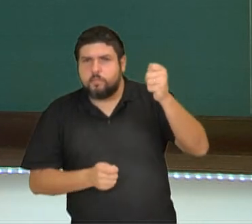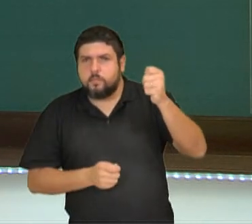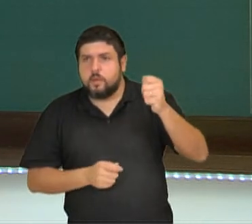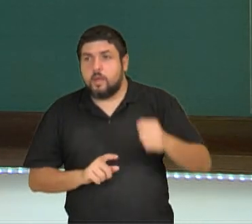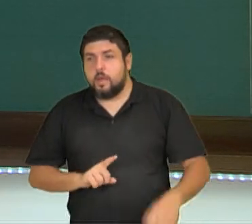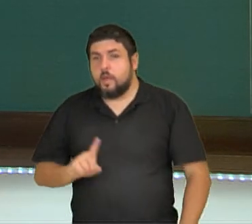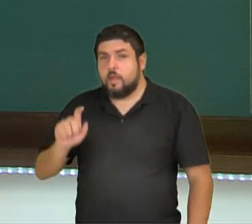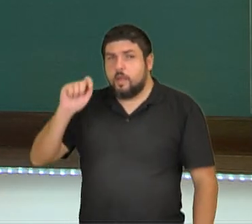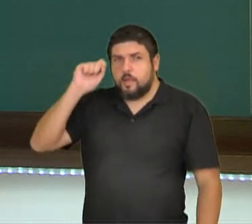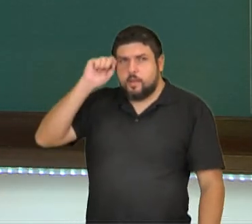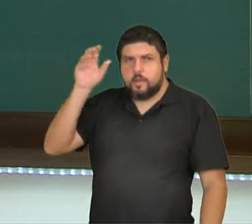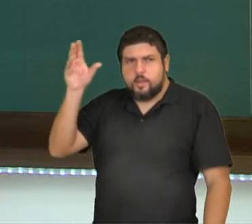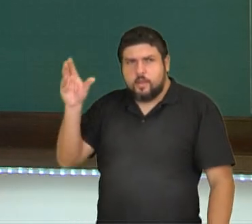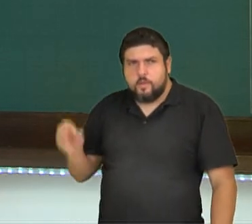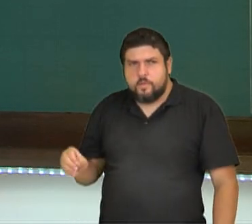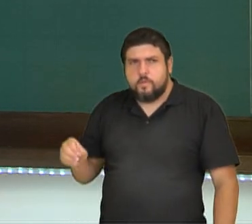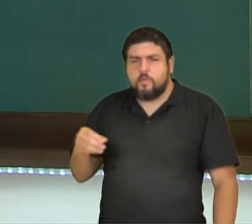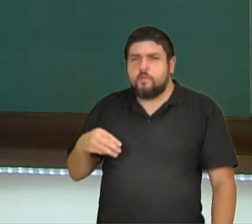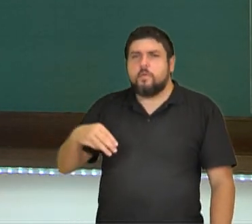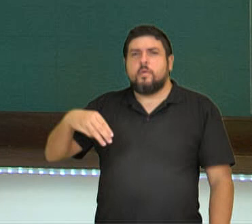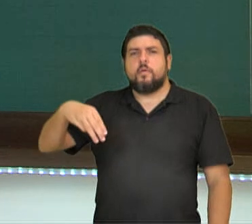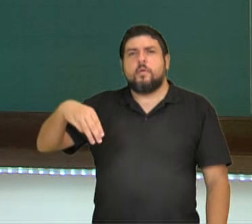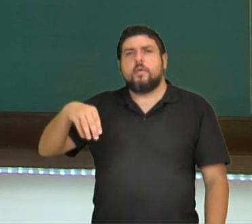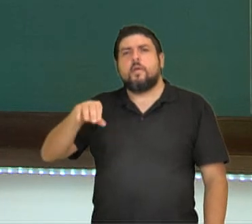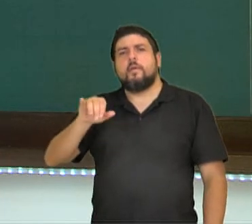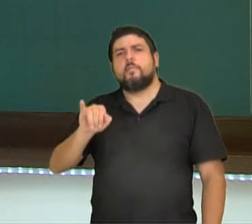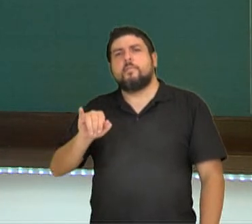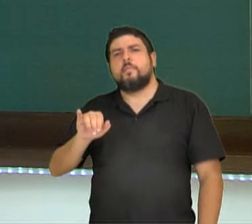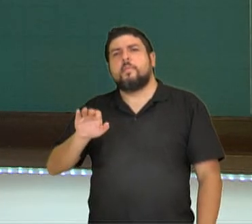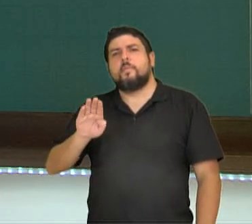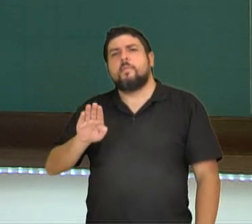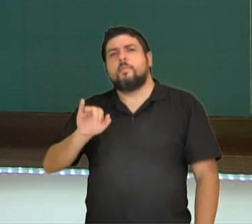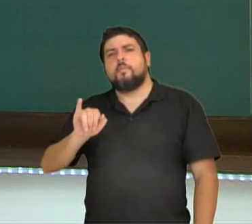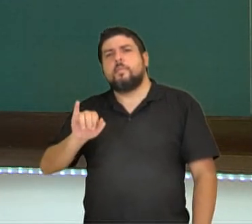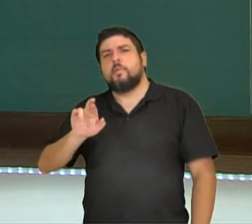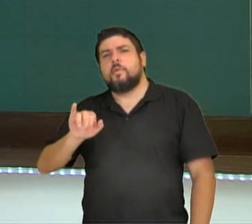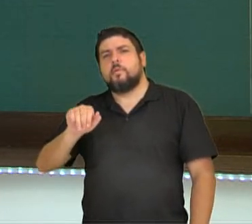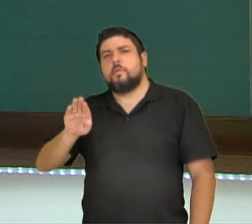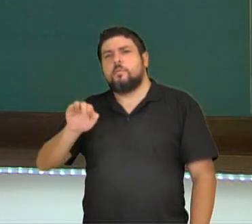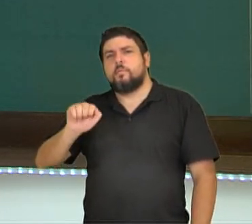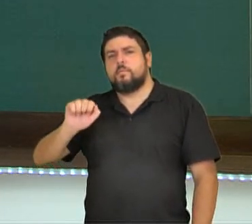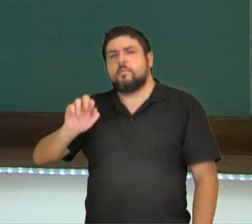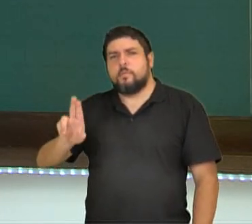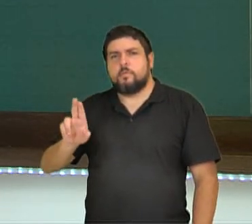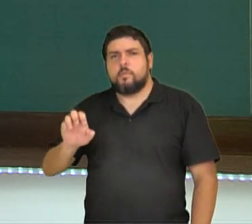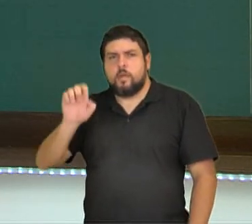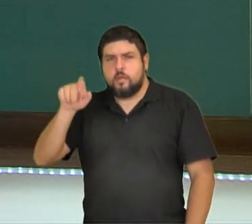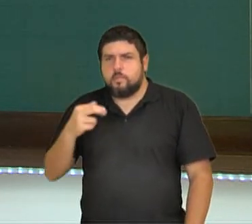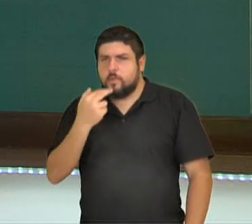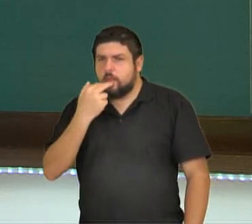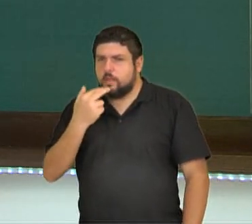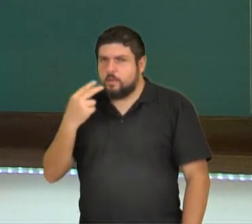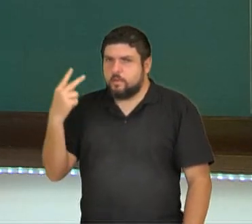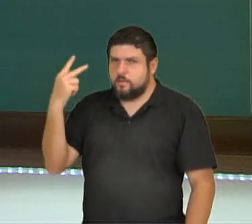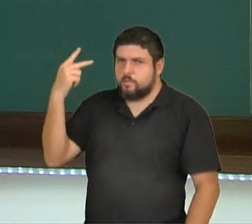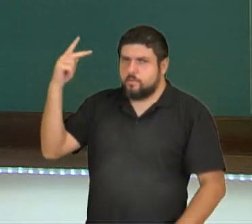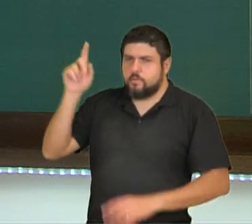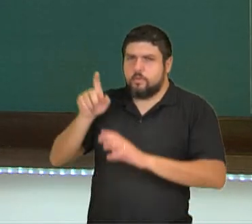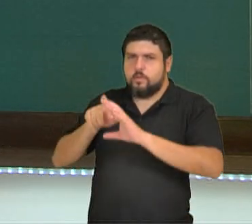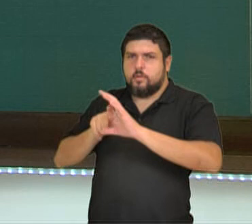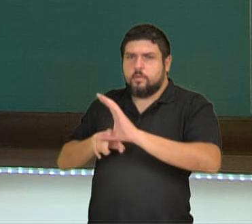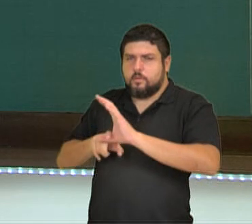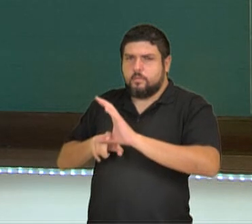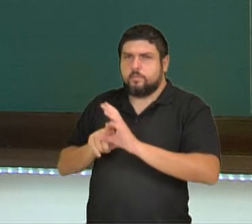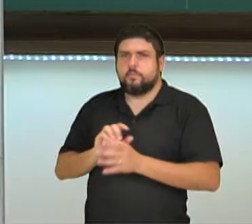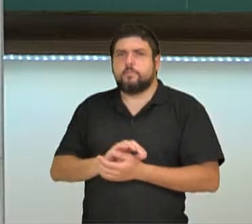mibirimbau. É difícil, né, falar no quimbundo, essa língua, né, da onde vem